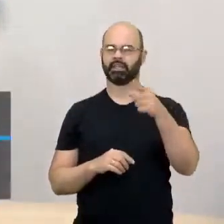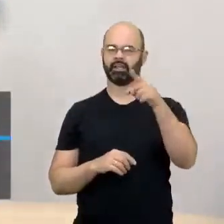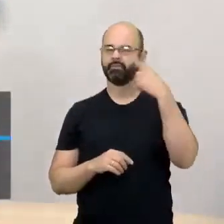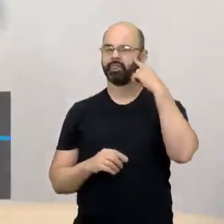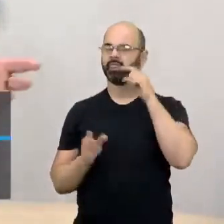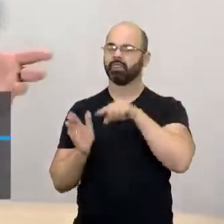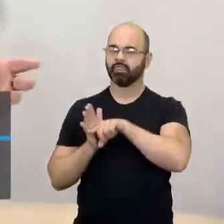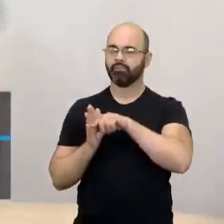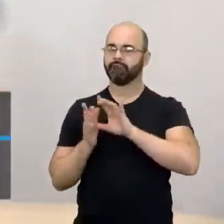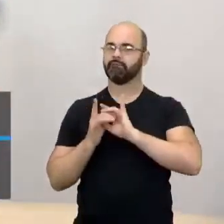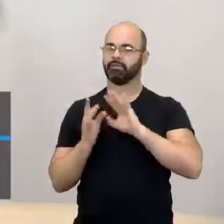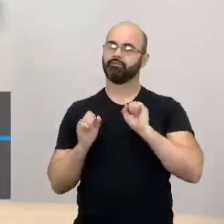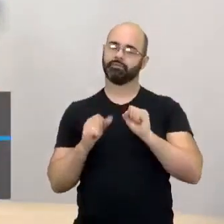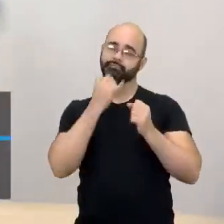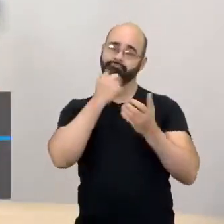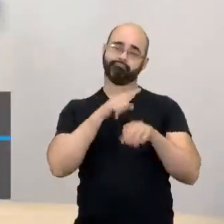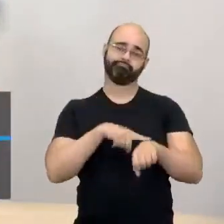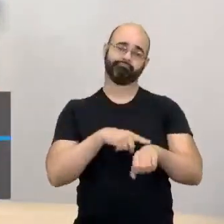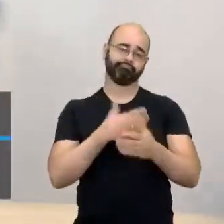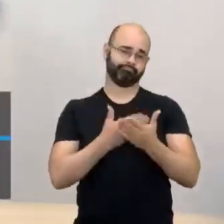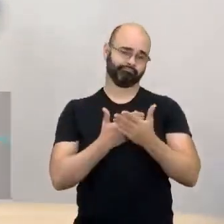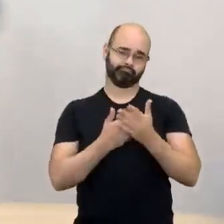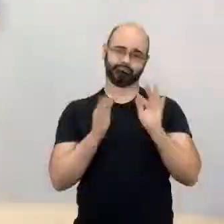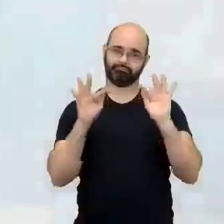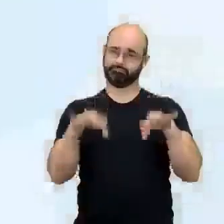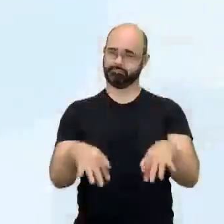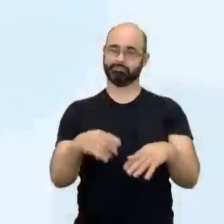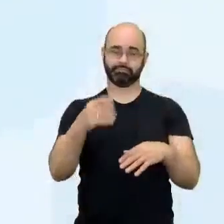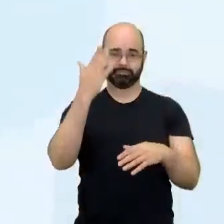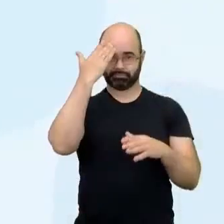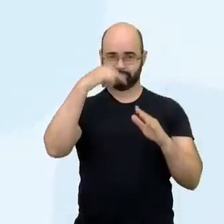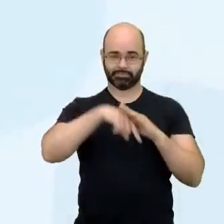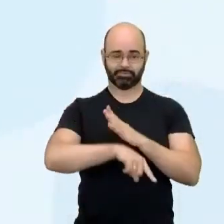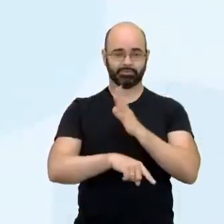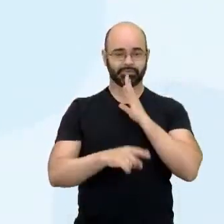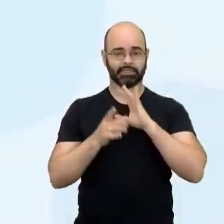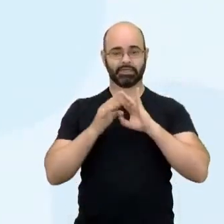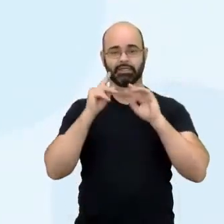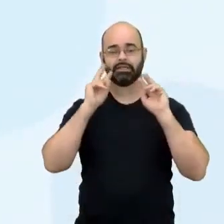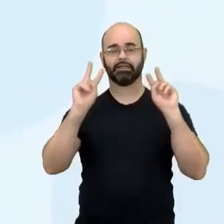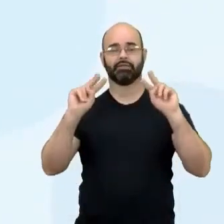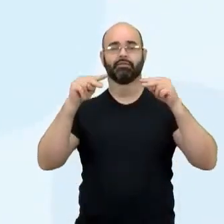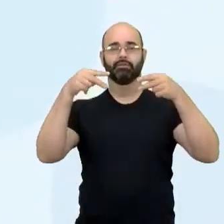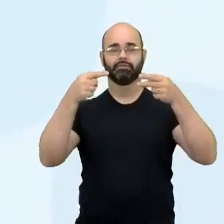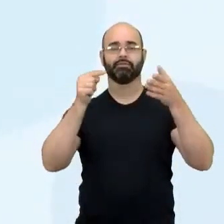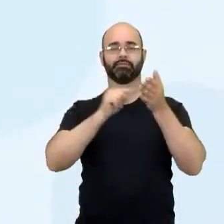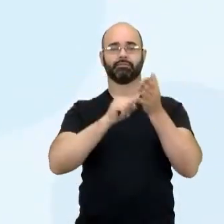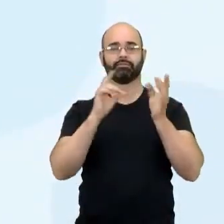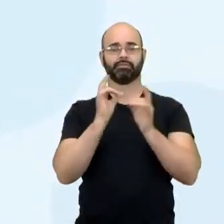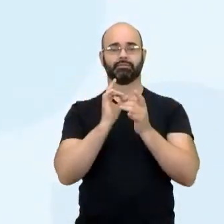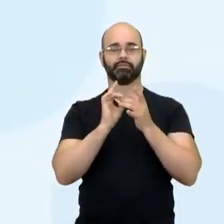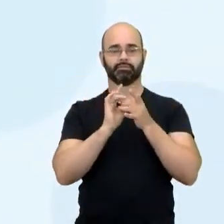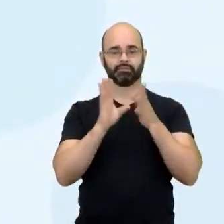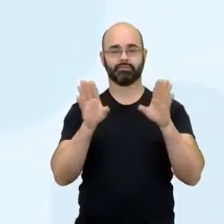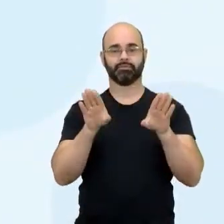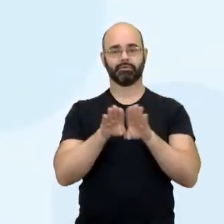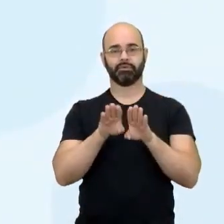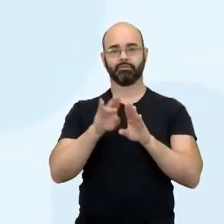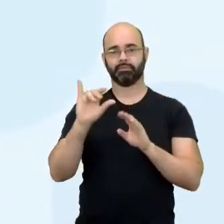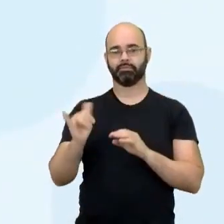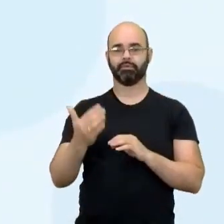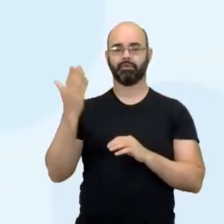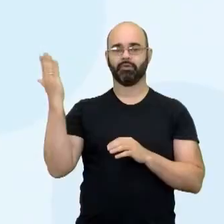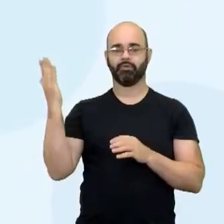entrar com mais detalhes, porque infelizmente a aula já acabou. Saiba mais, tem um link da divisão da população da Organização das